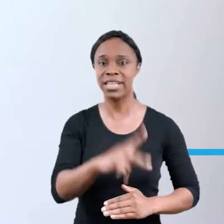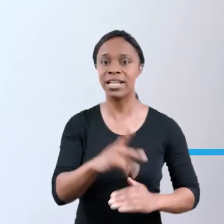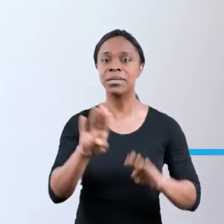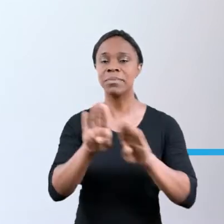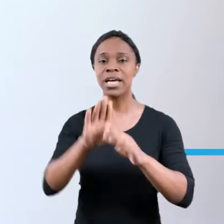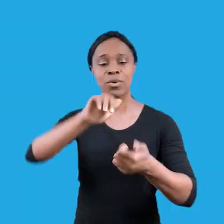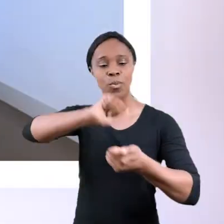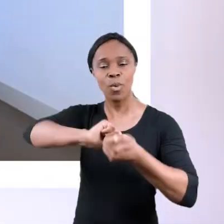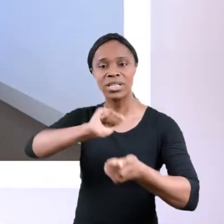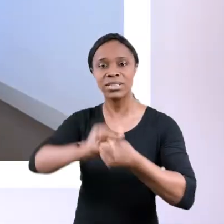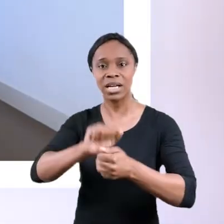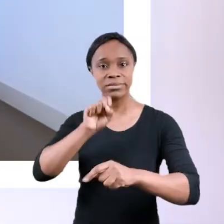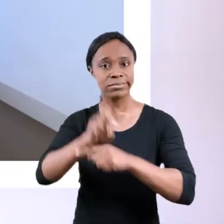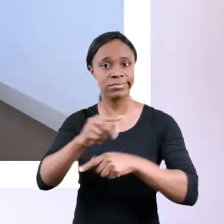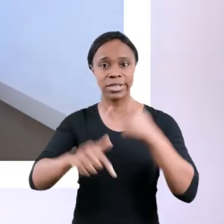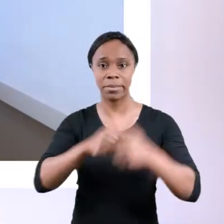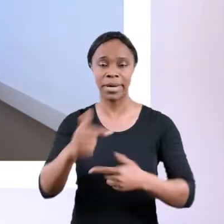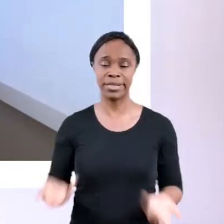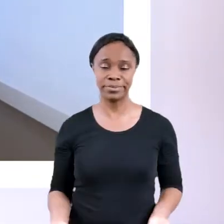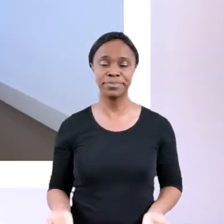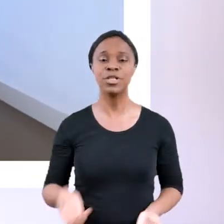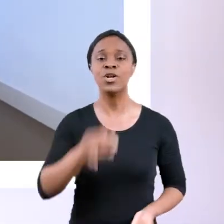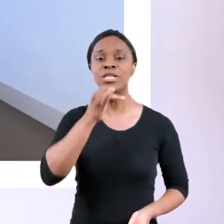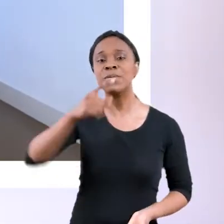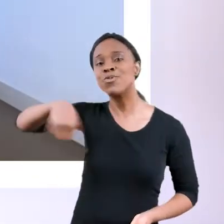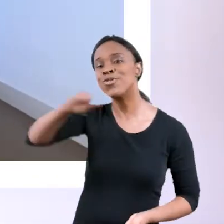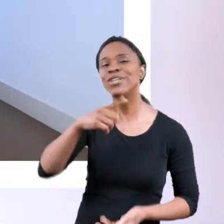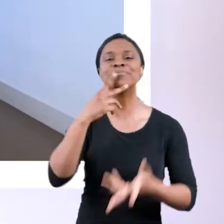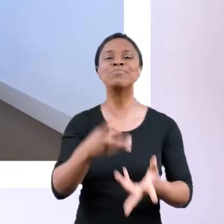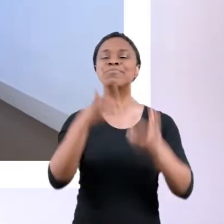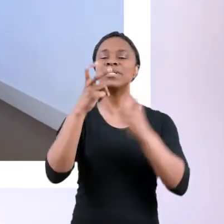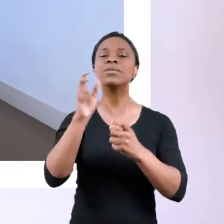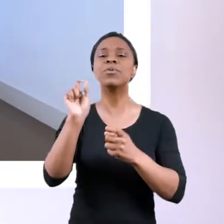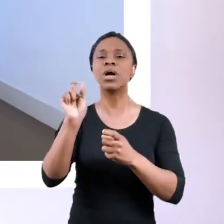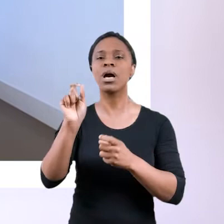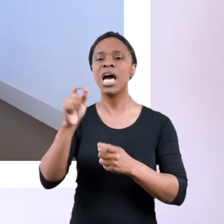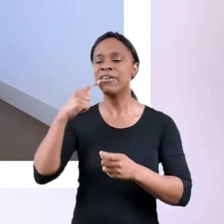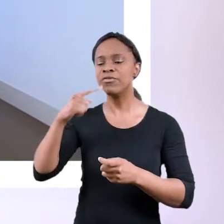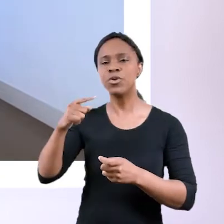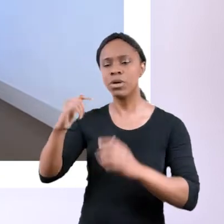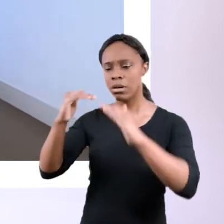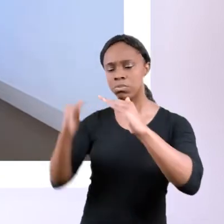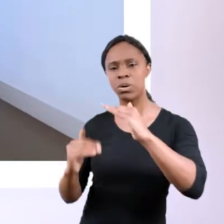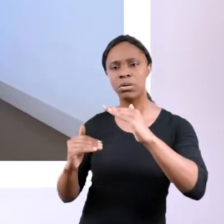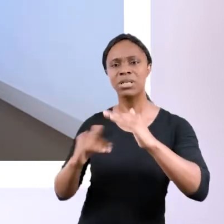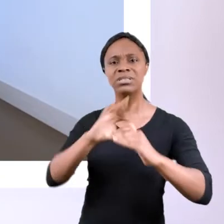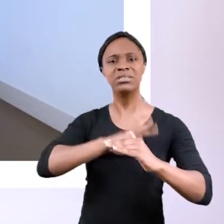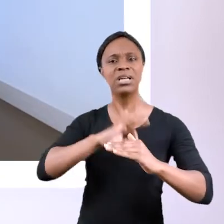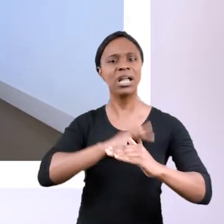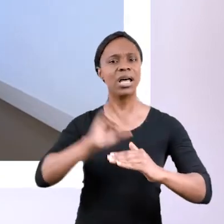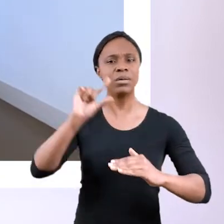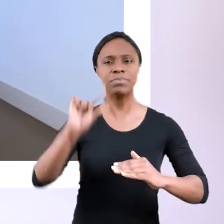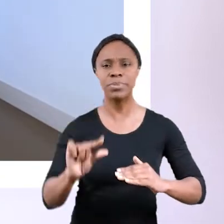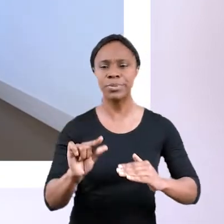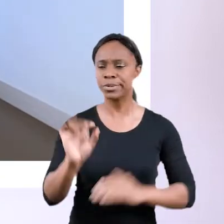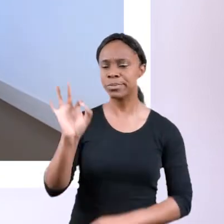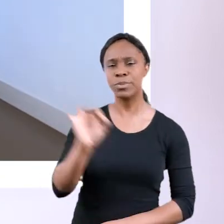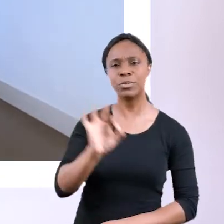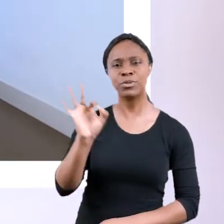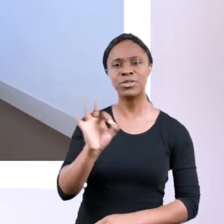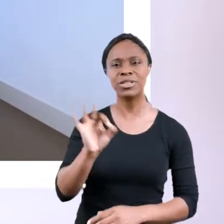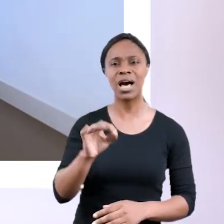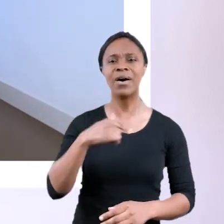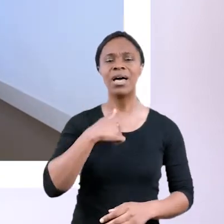qualidade da ocupação. As atividades econômicas que apresentam os menores rendimentos médios são as que proporcionalmente